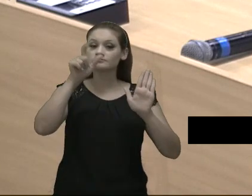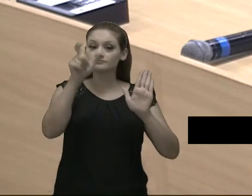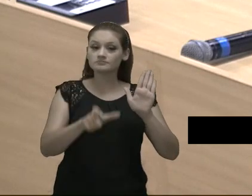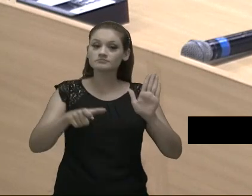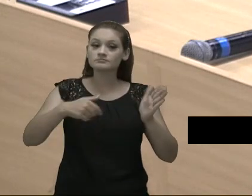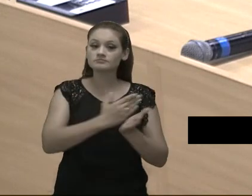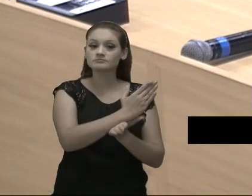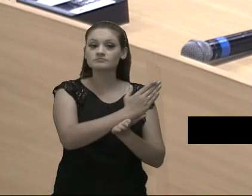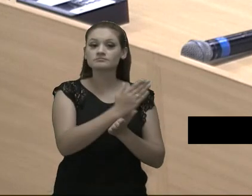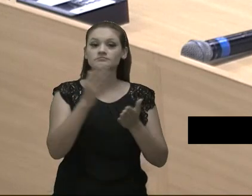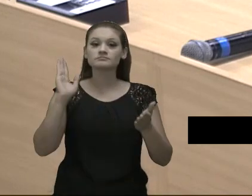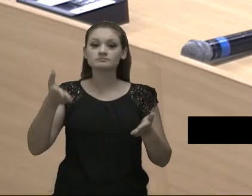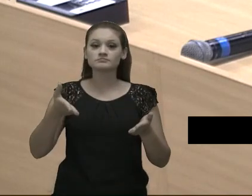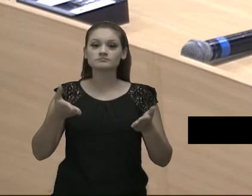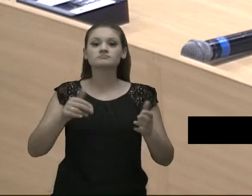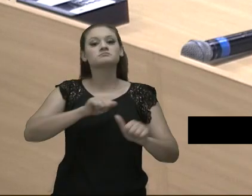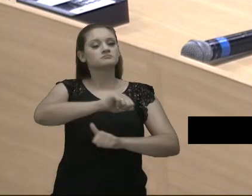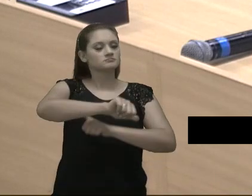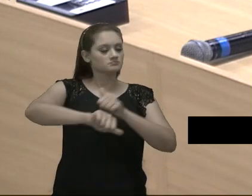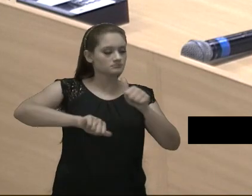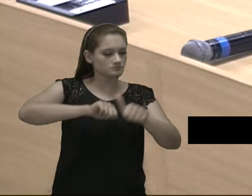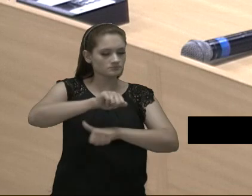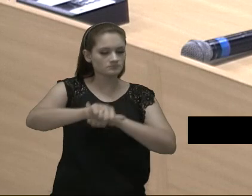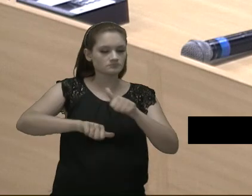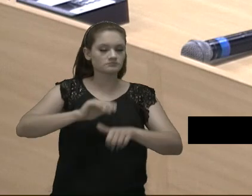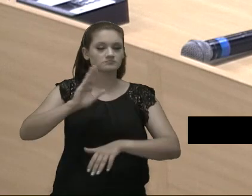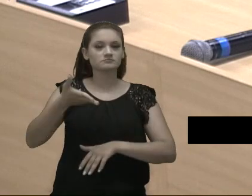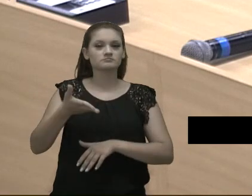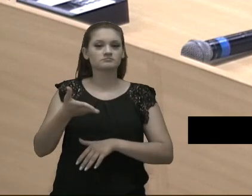aprovados e hoje já gira essa lista aí. A gente